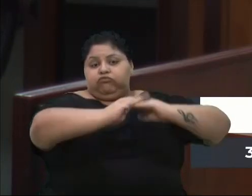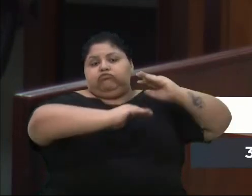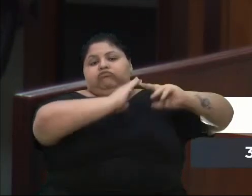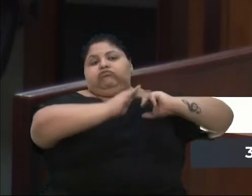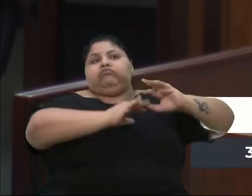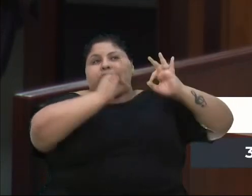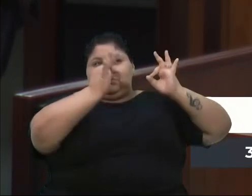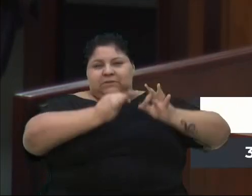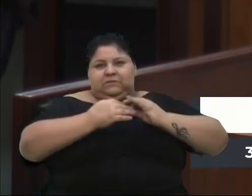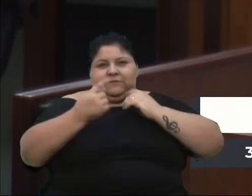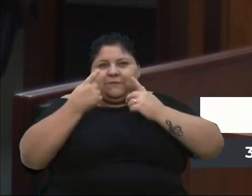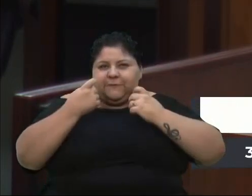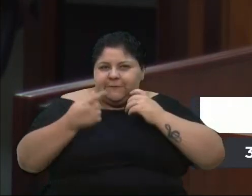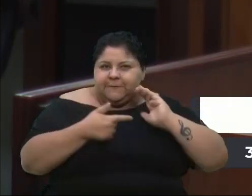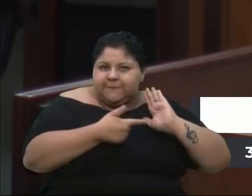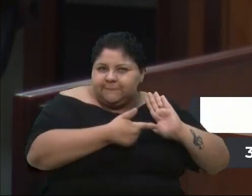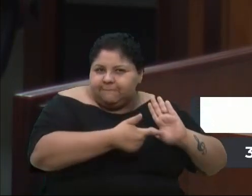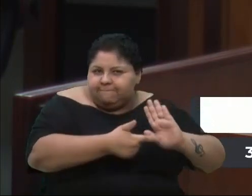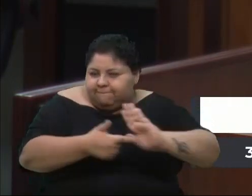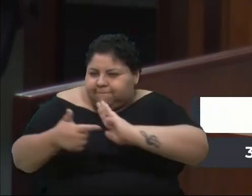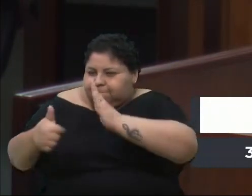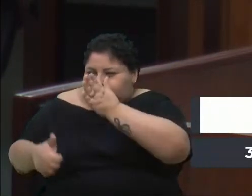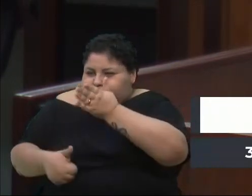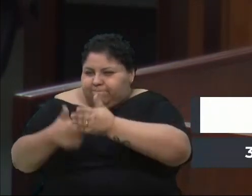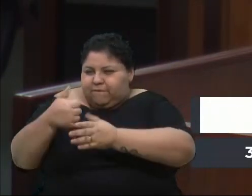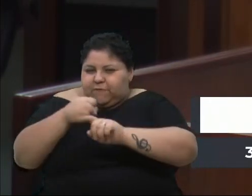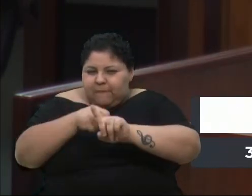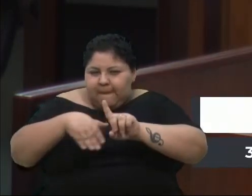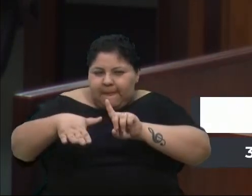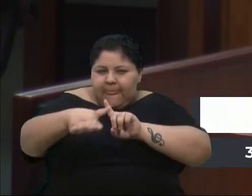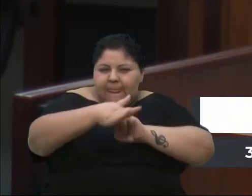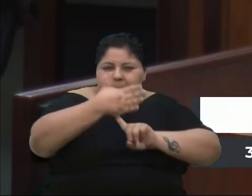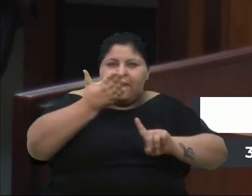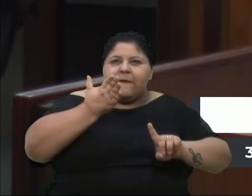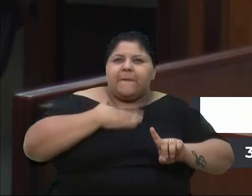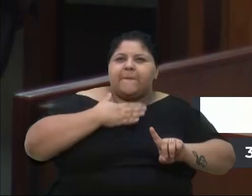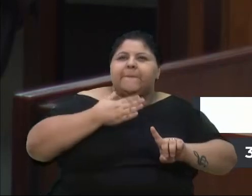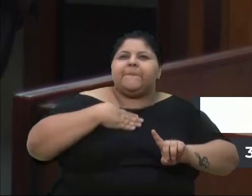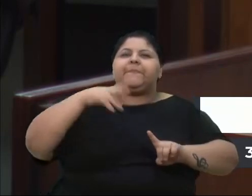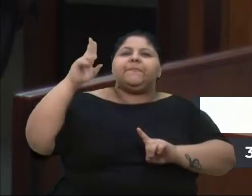se preocupando em mostrar algo eficaz para a sociedade, este vereador